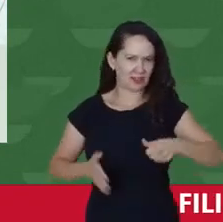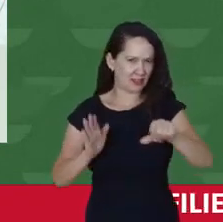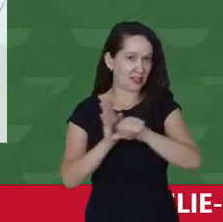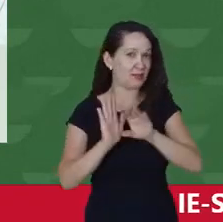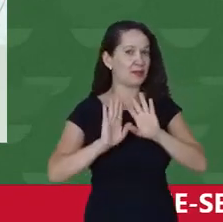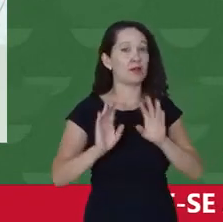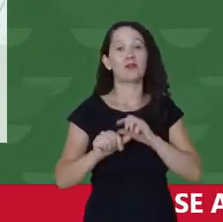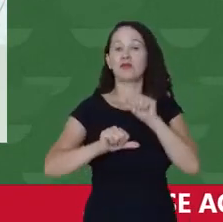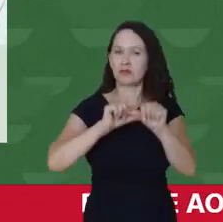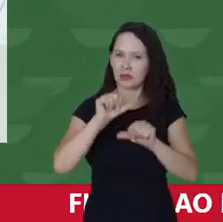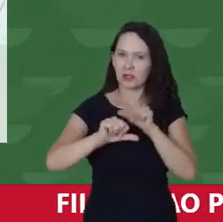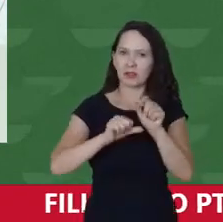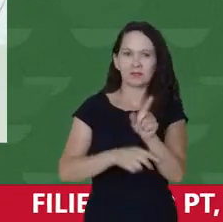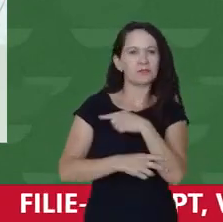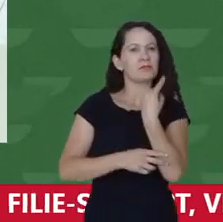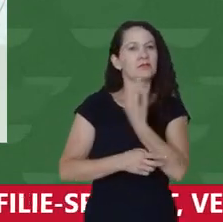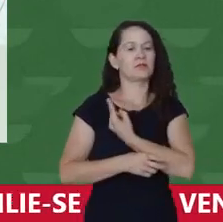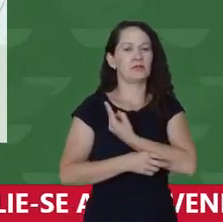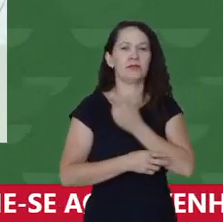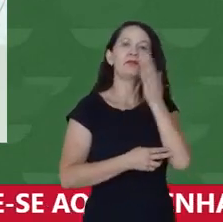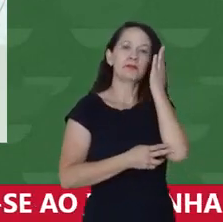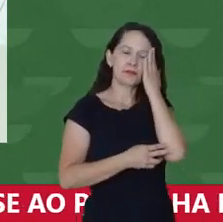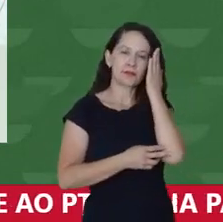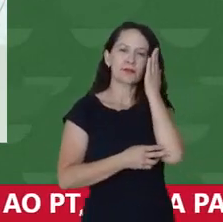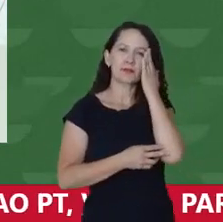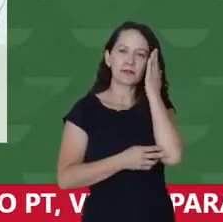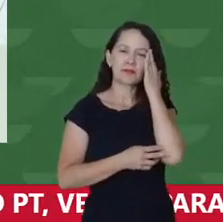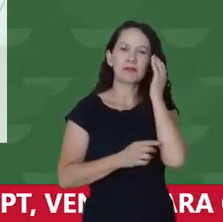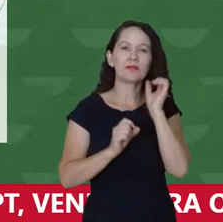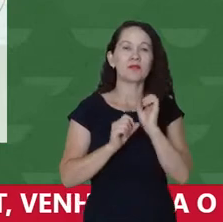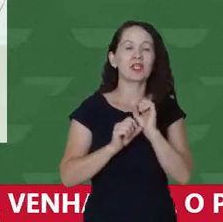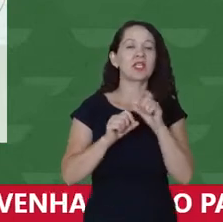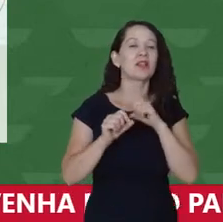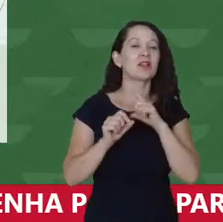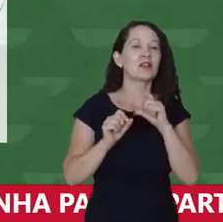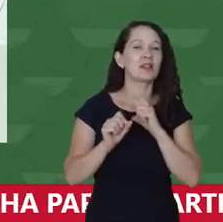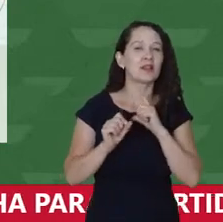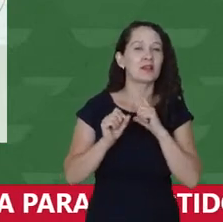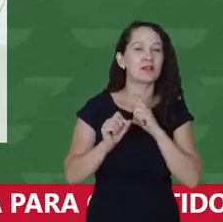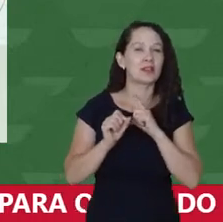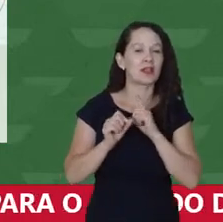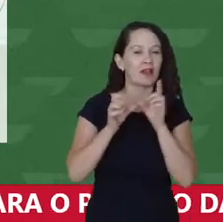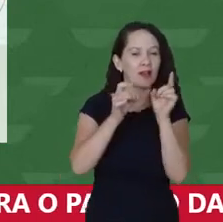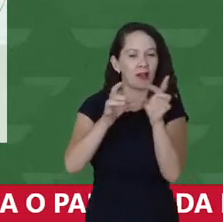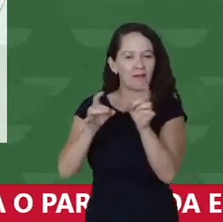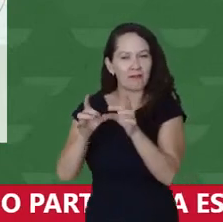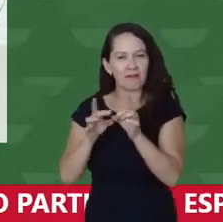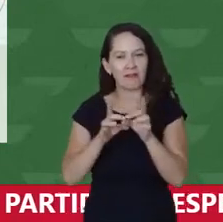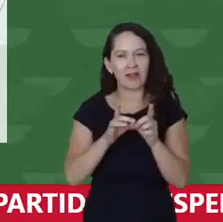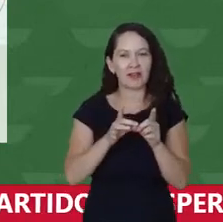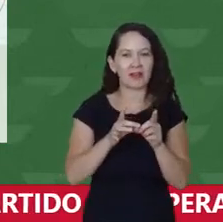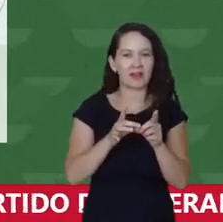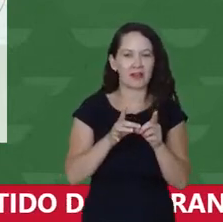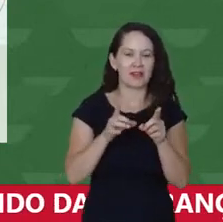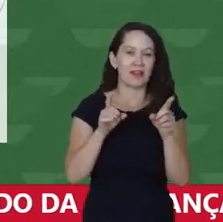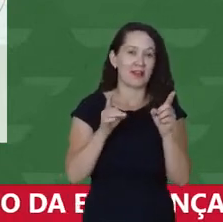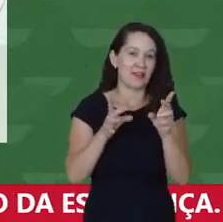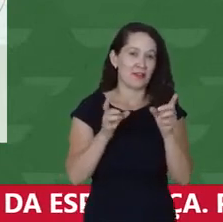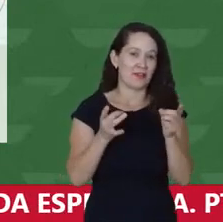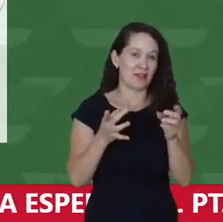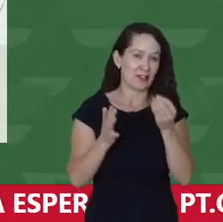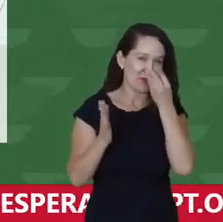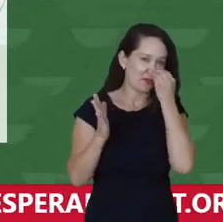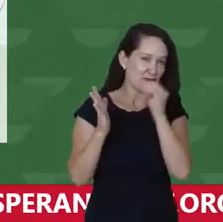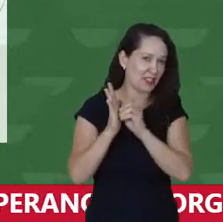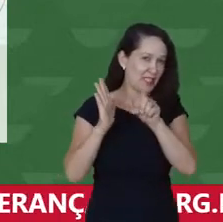aqui. Nós saberíamos que tem a venda e o abate ilegal da madeira no norte,